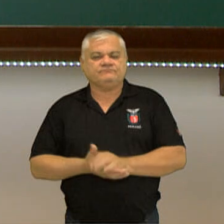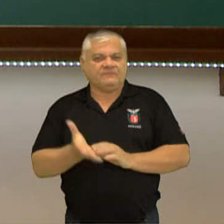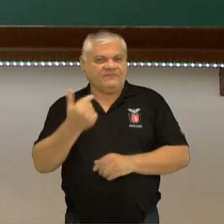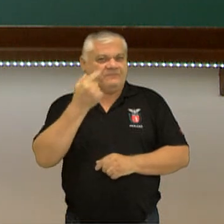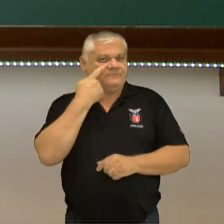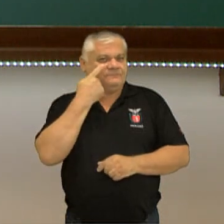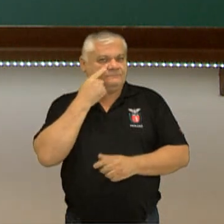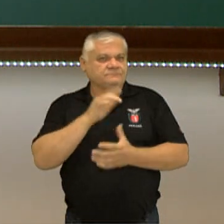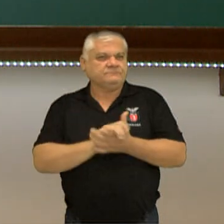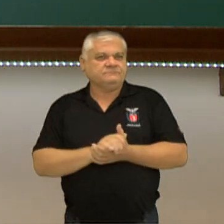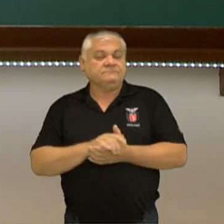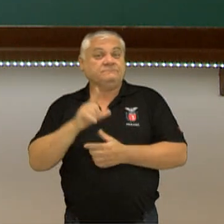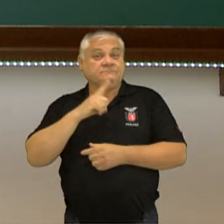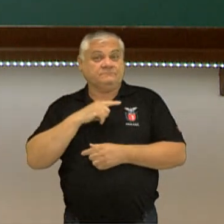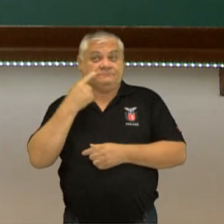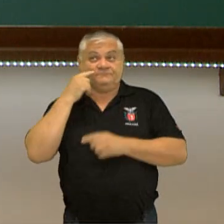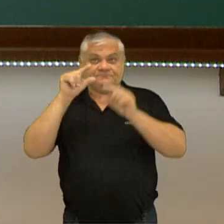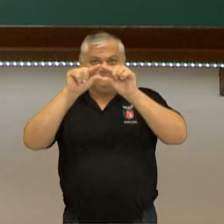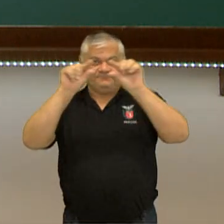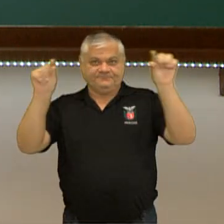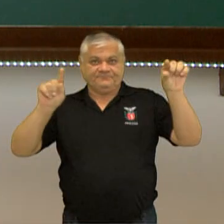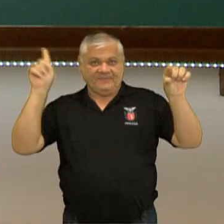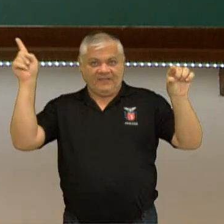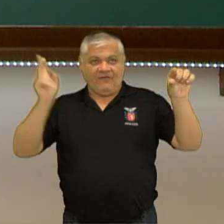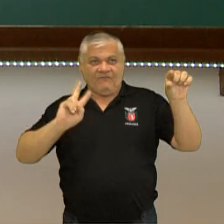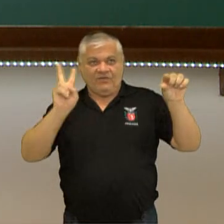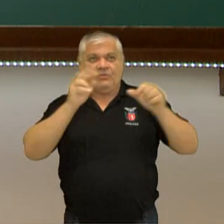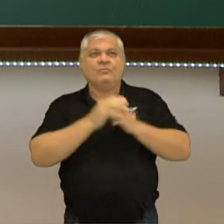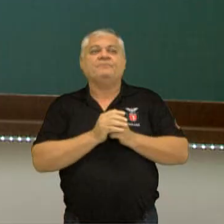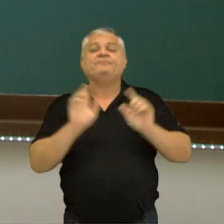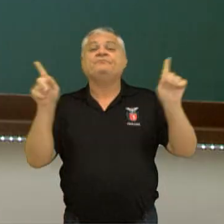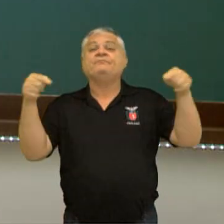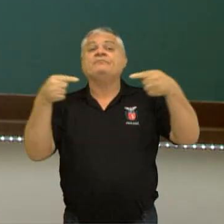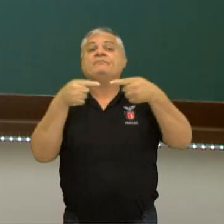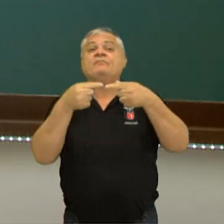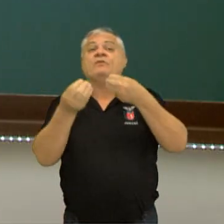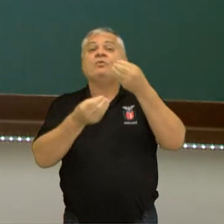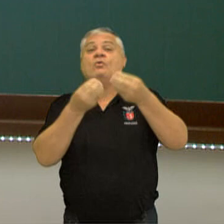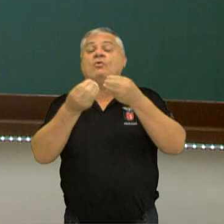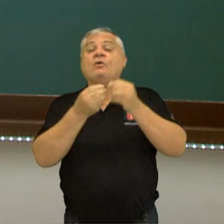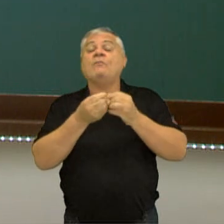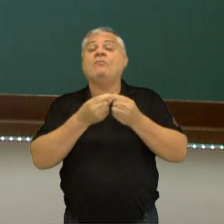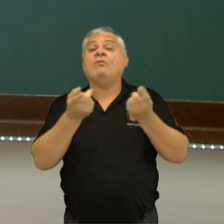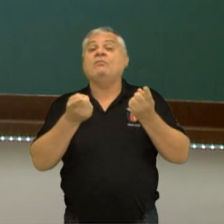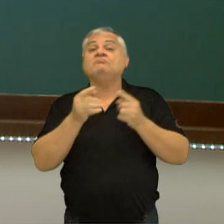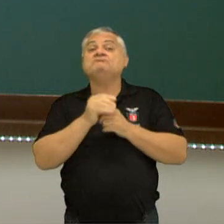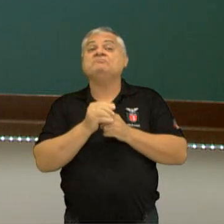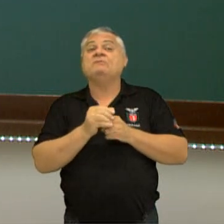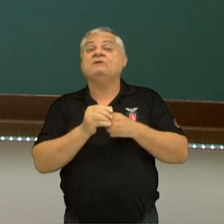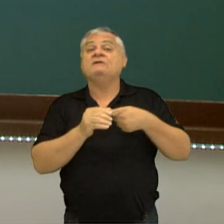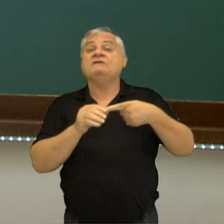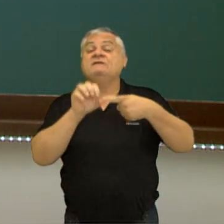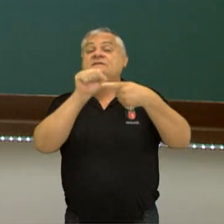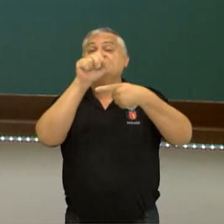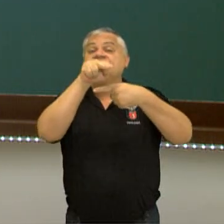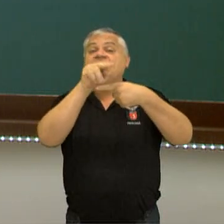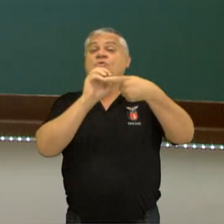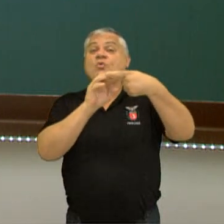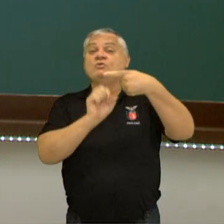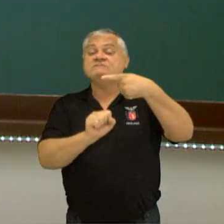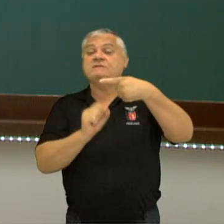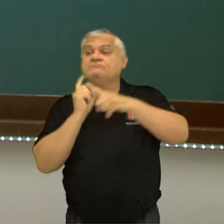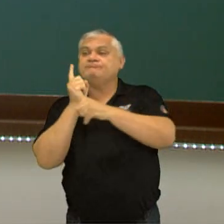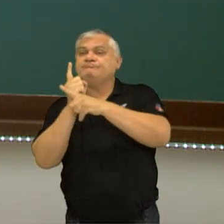Vamos lá então, gente. Aqui eu tenho os valores de seno e de cosseno. Eu vou aplicar a razão de seno pelo cosseno para achar a